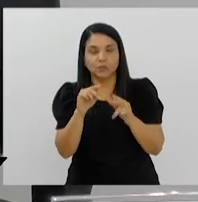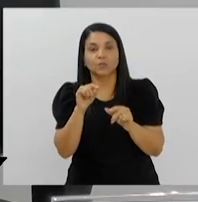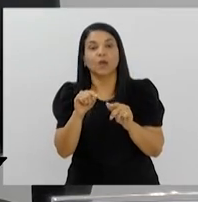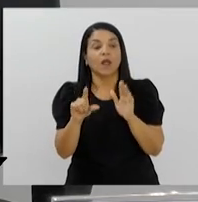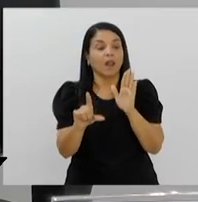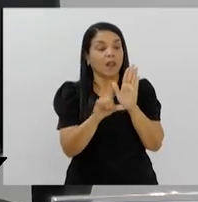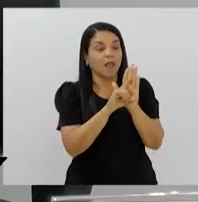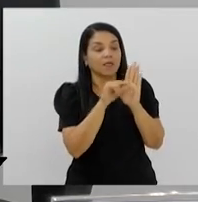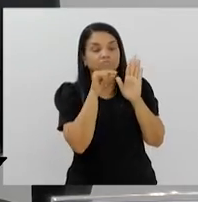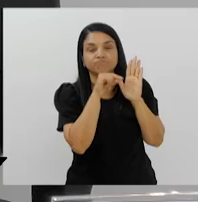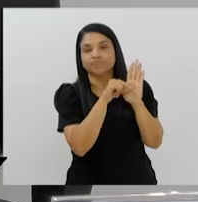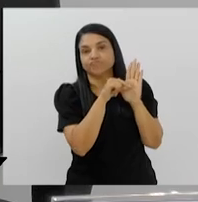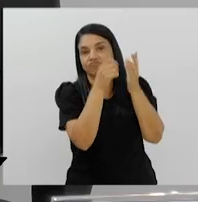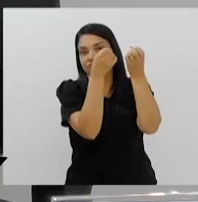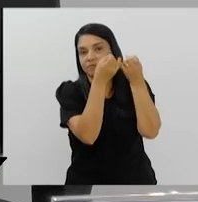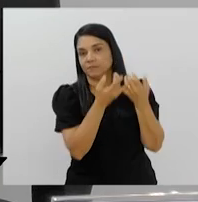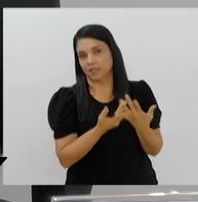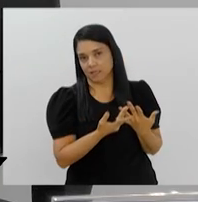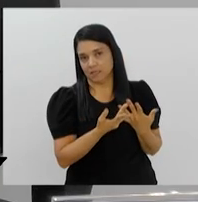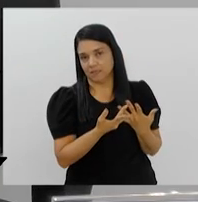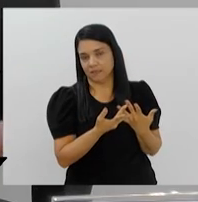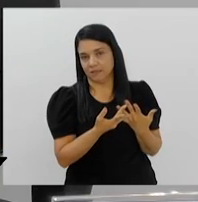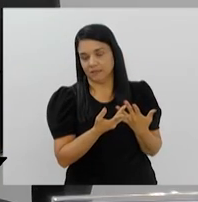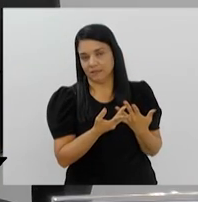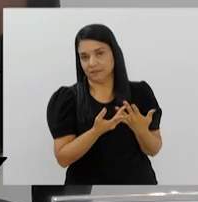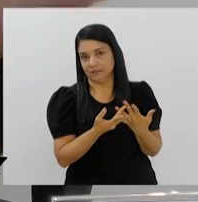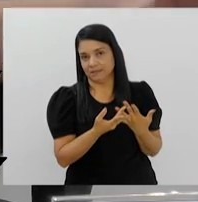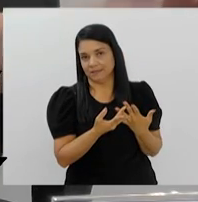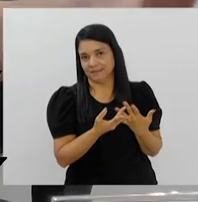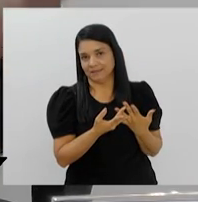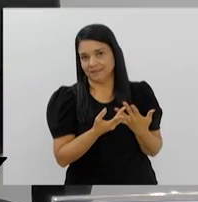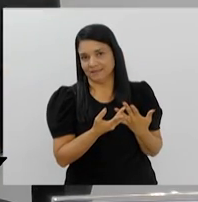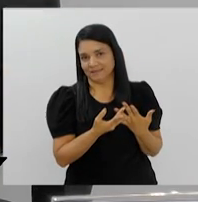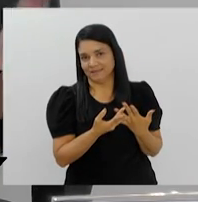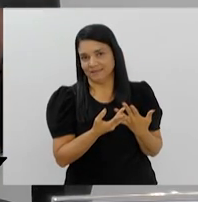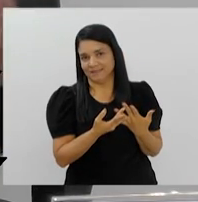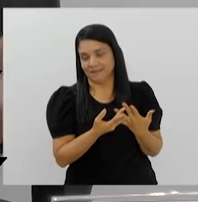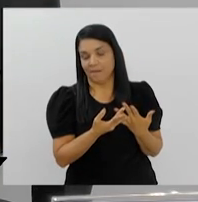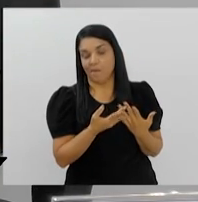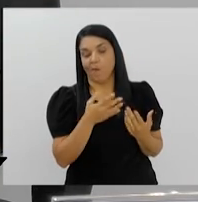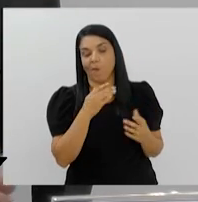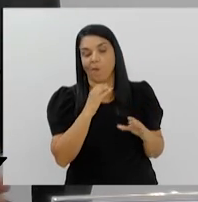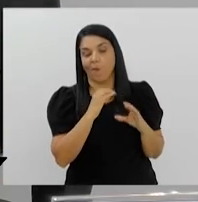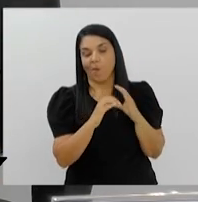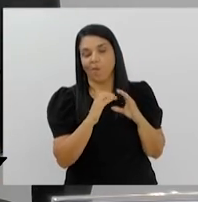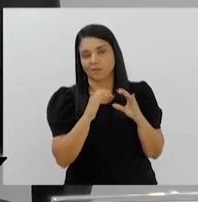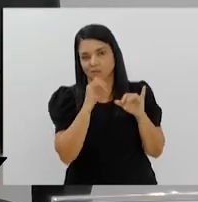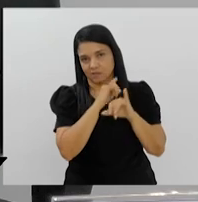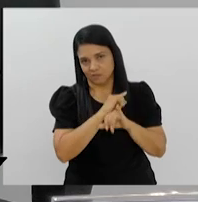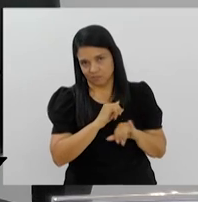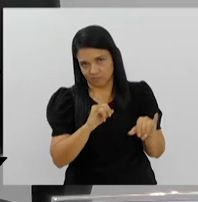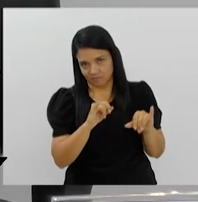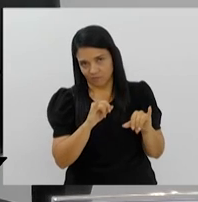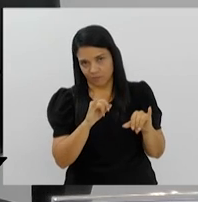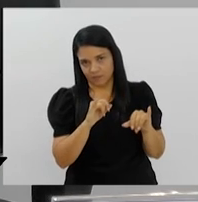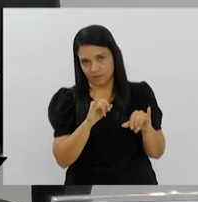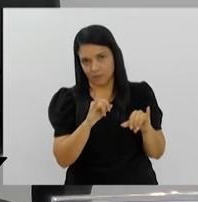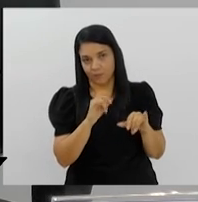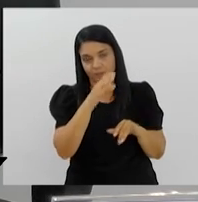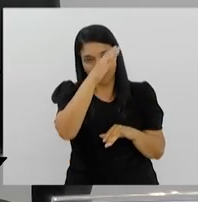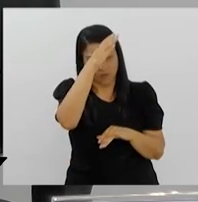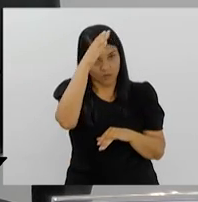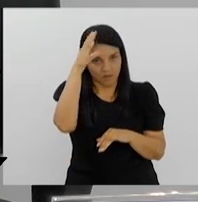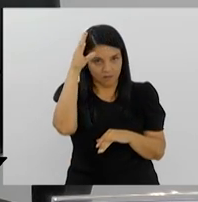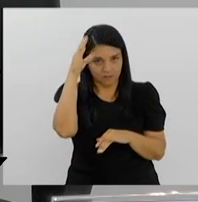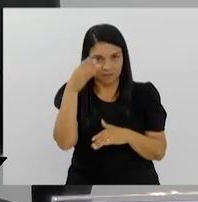lei naquilo que não é determina esta comunicação ao beneficiário dessa